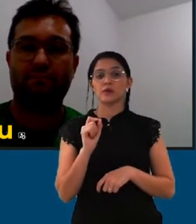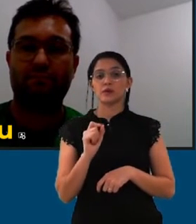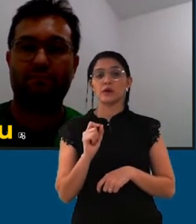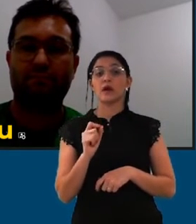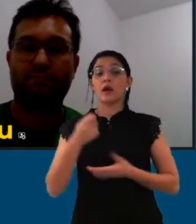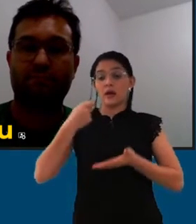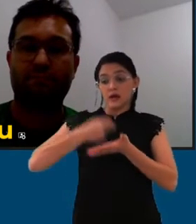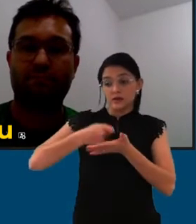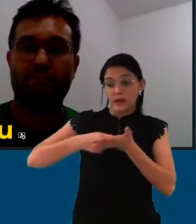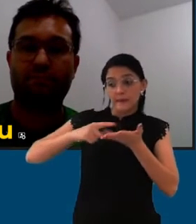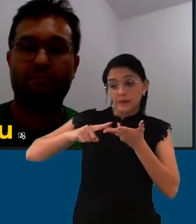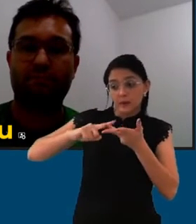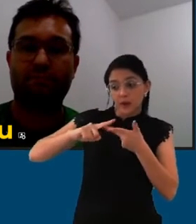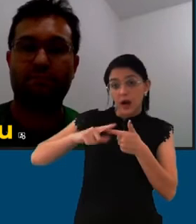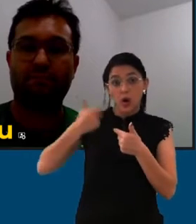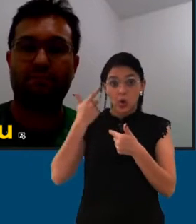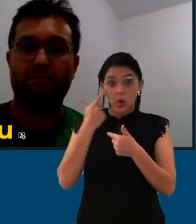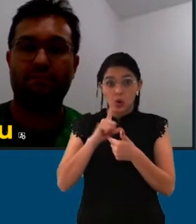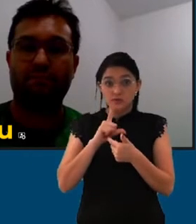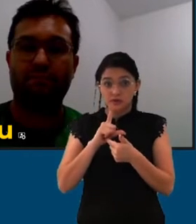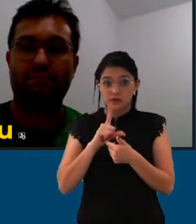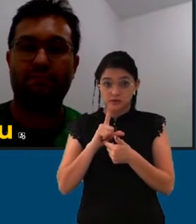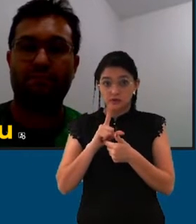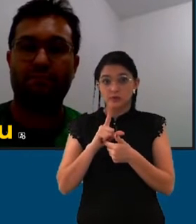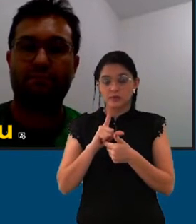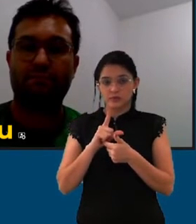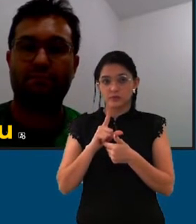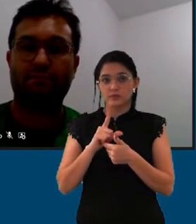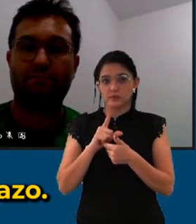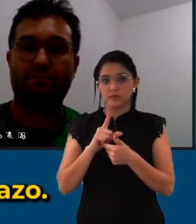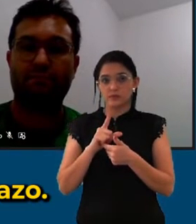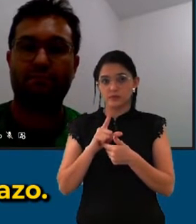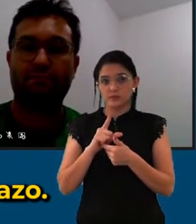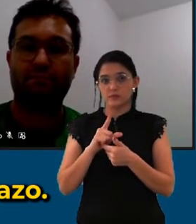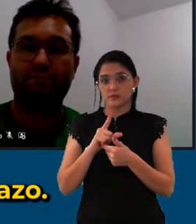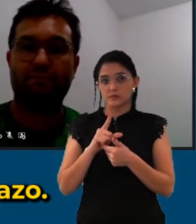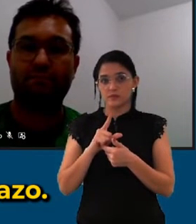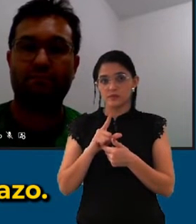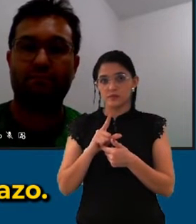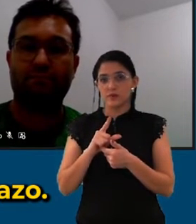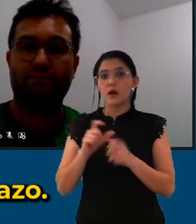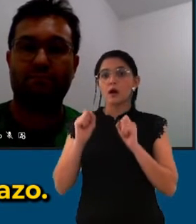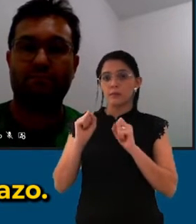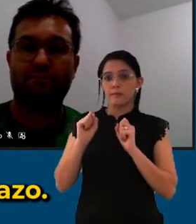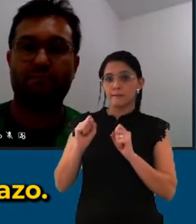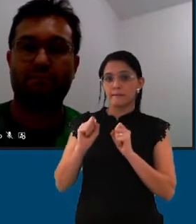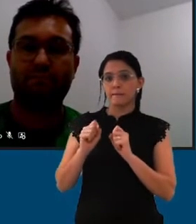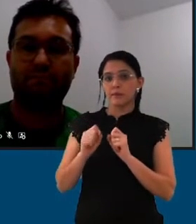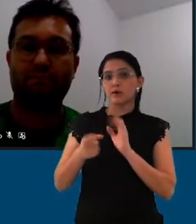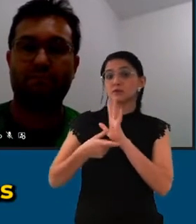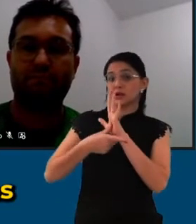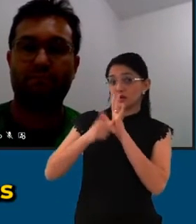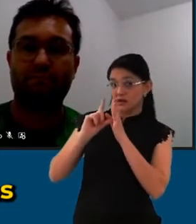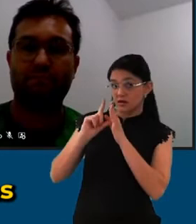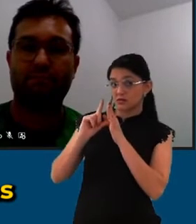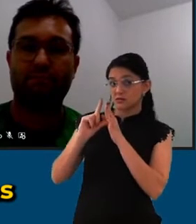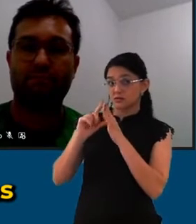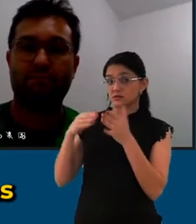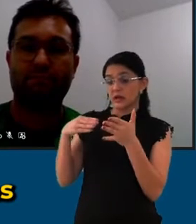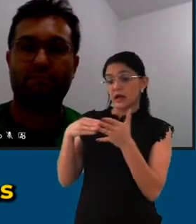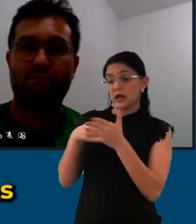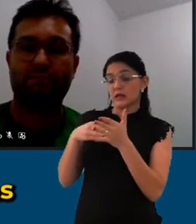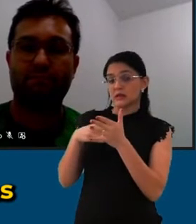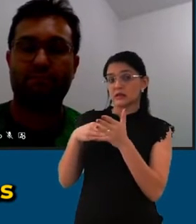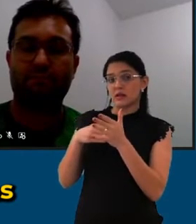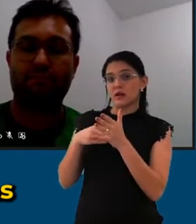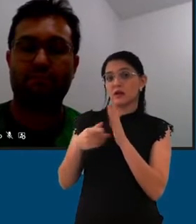cumpridas as exigências, e aqui eu estou considerando que isso pode ser feito antes do término do prazo, né? Então, uma vez cumpridas